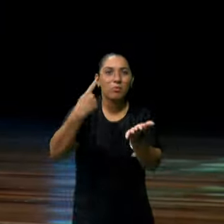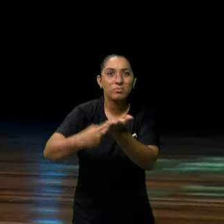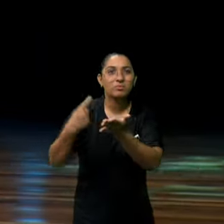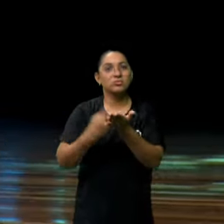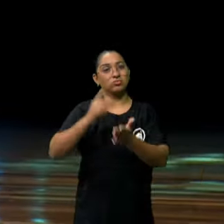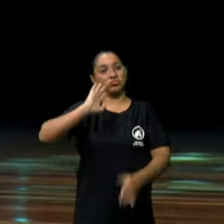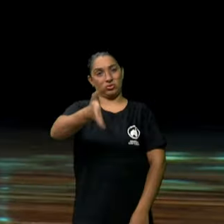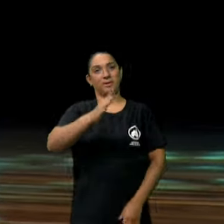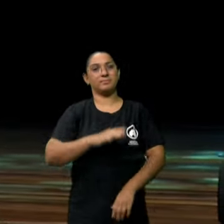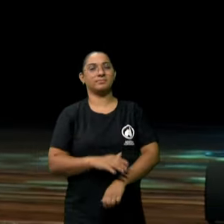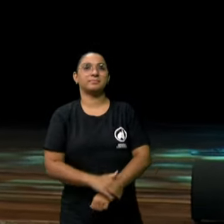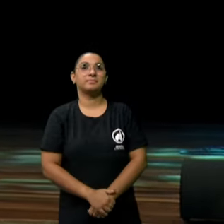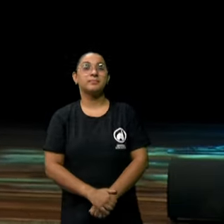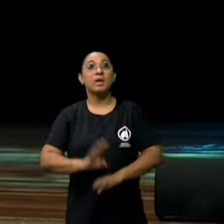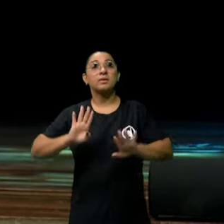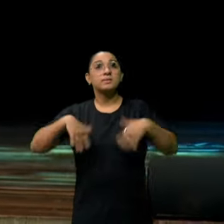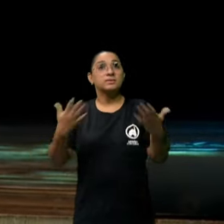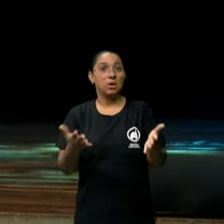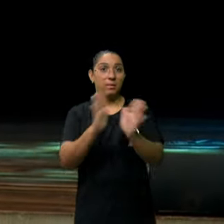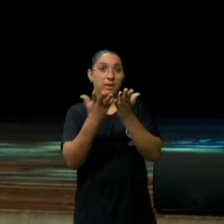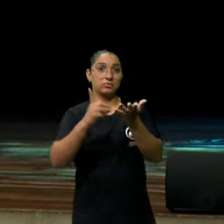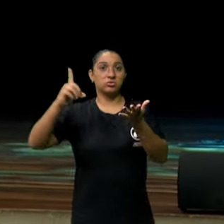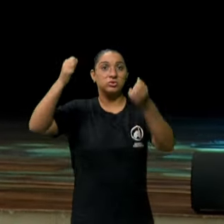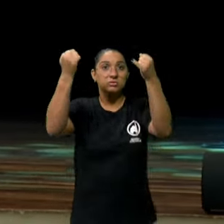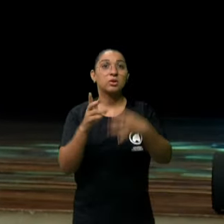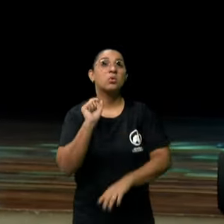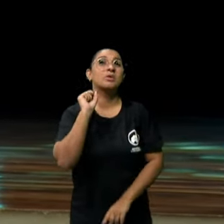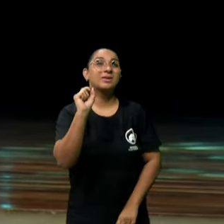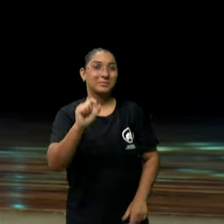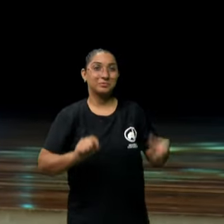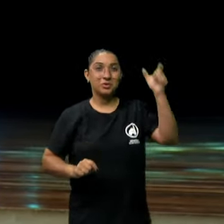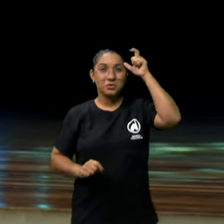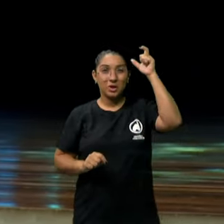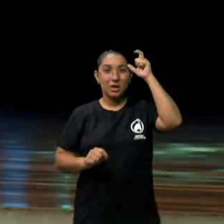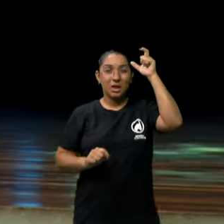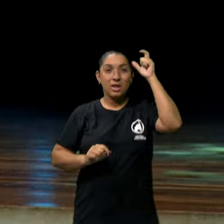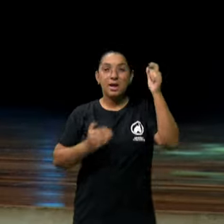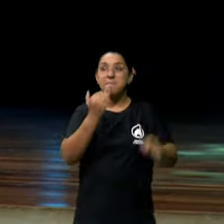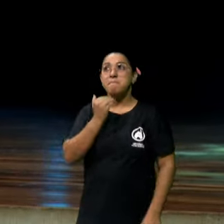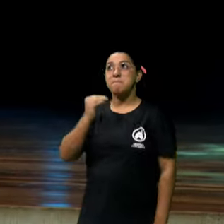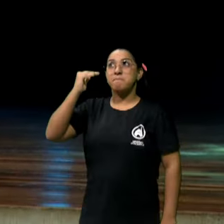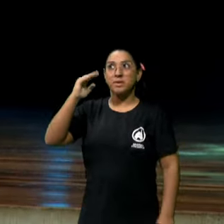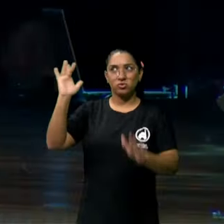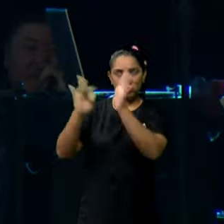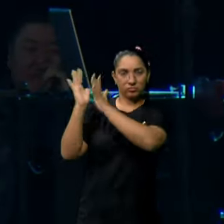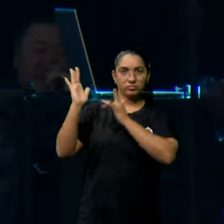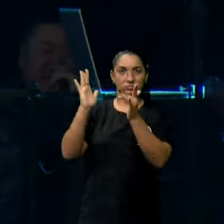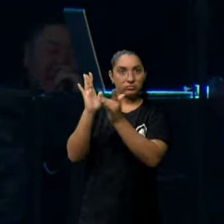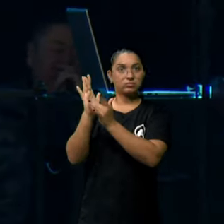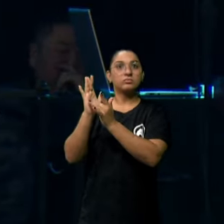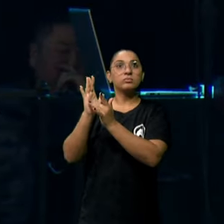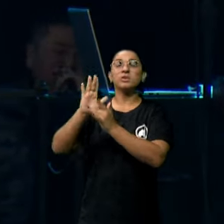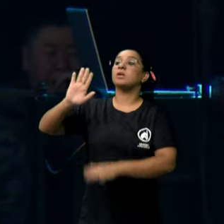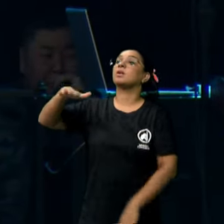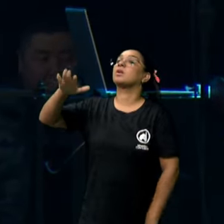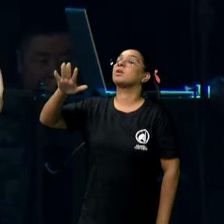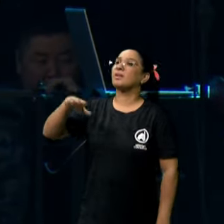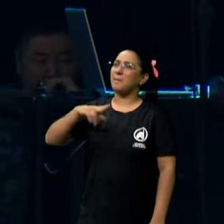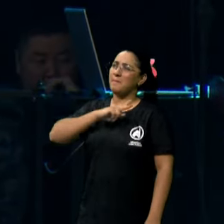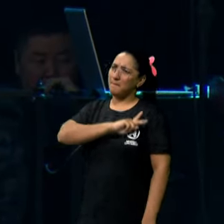quando a Bíblia diz que Satanás pediu a Jesus olha Pedro